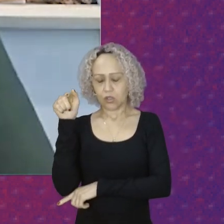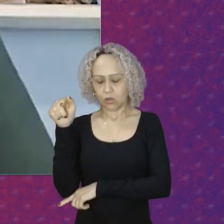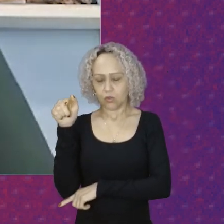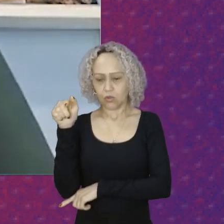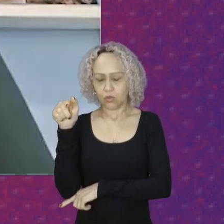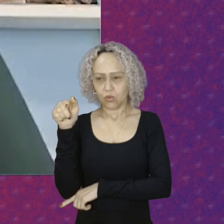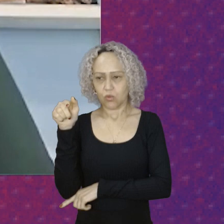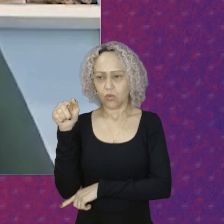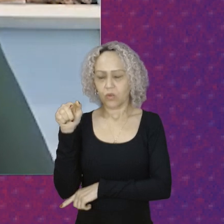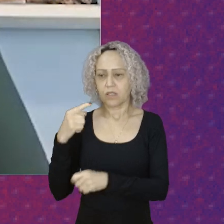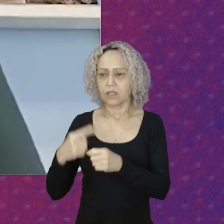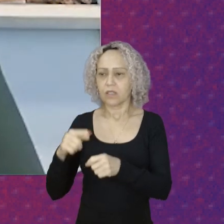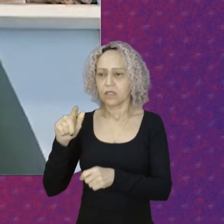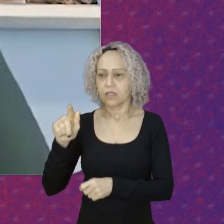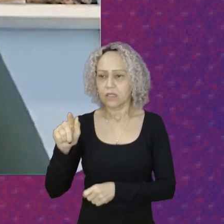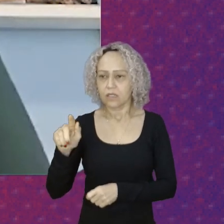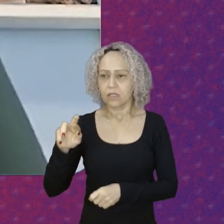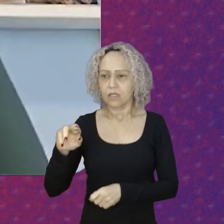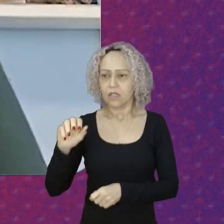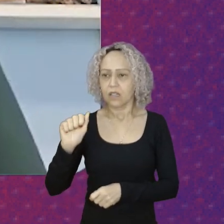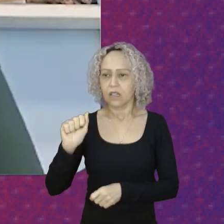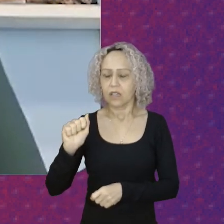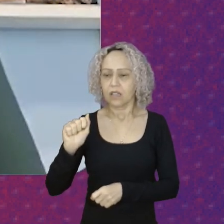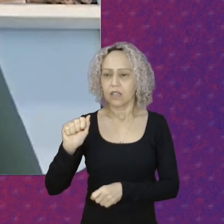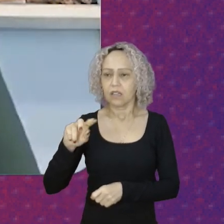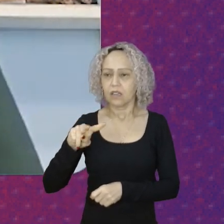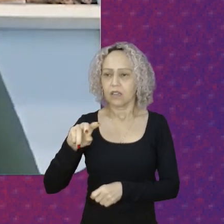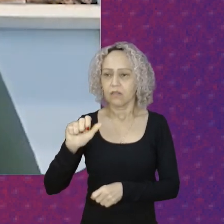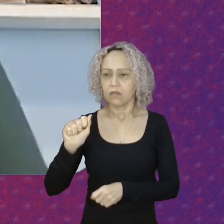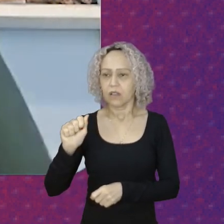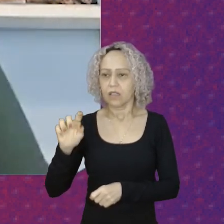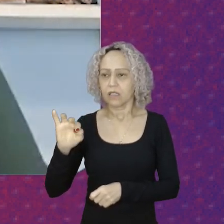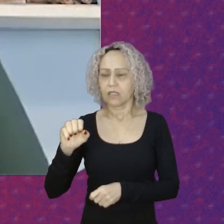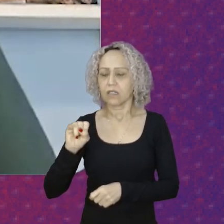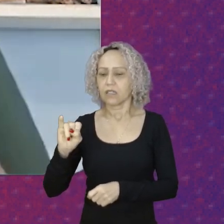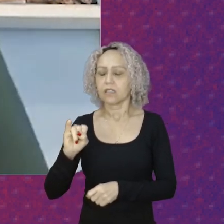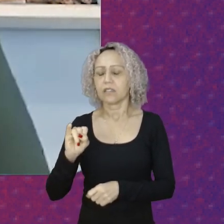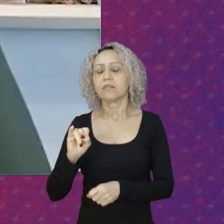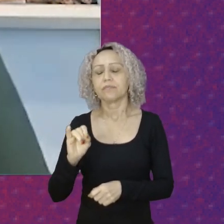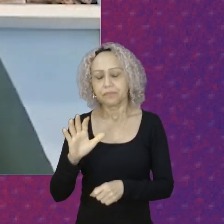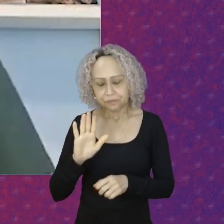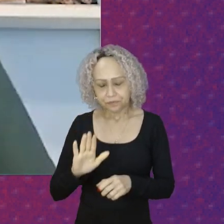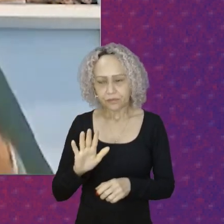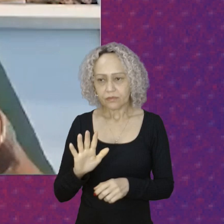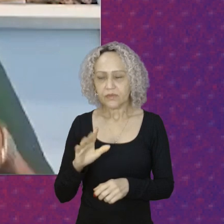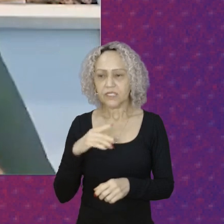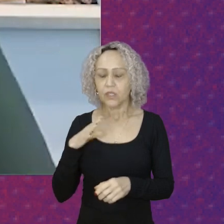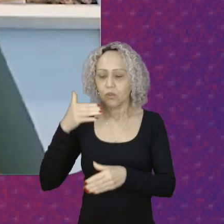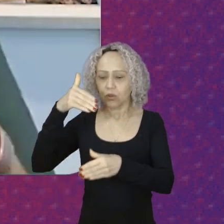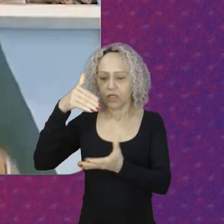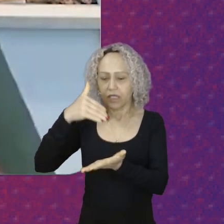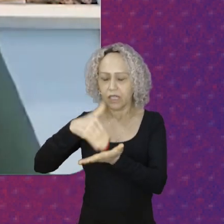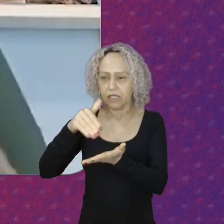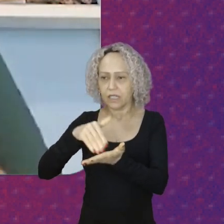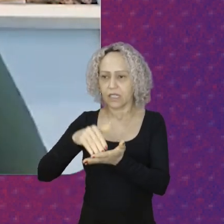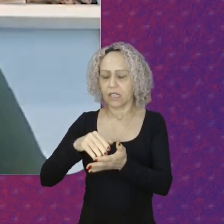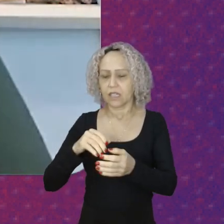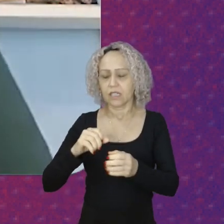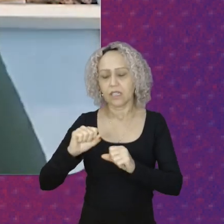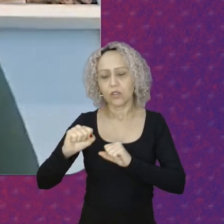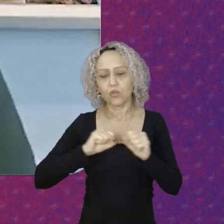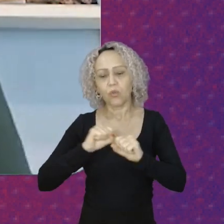Eu sou da Secretaria de Movimentos Populares, né, que é uma secretaria bem importante, que trata diretamente